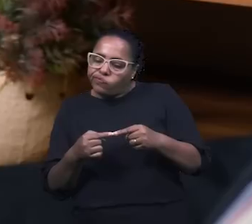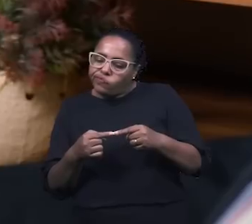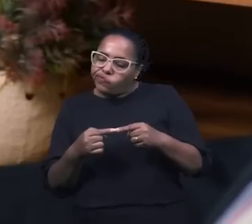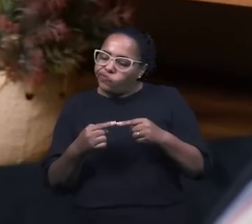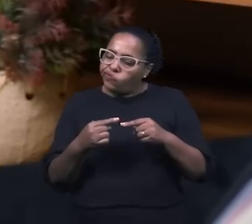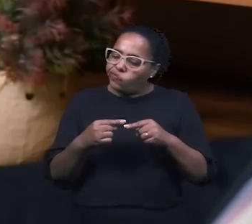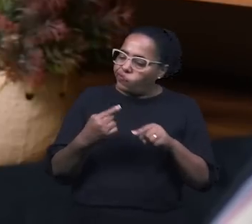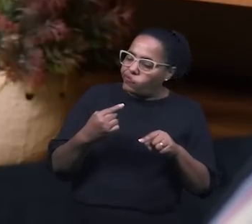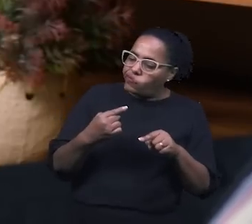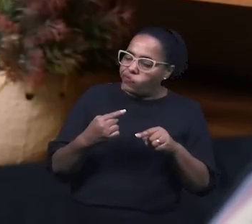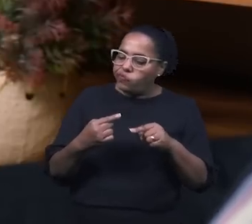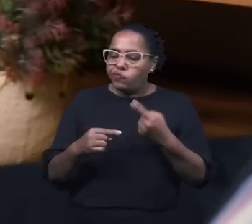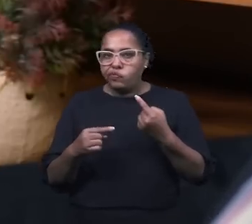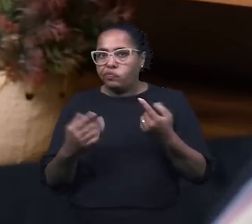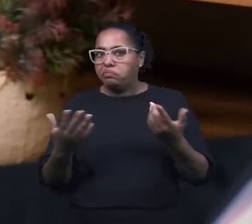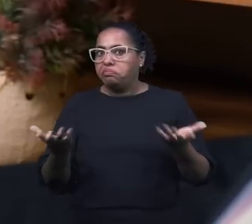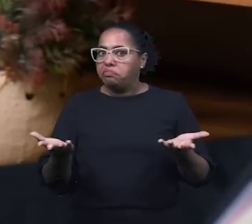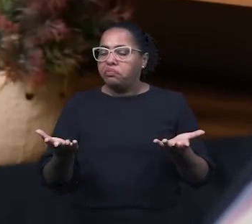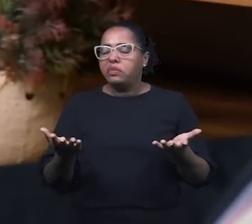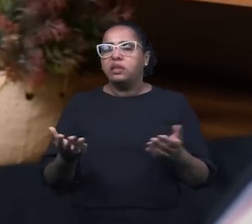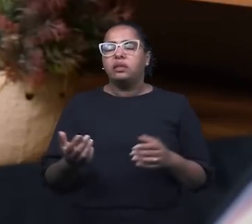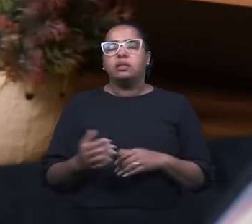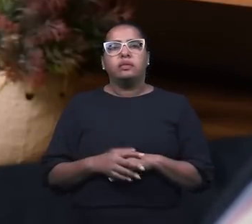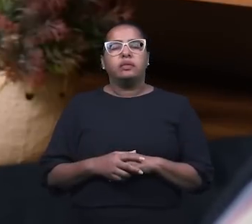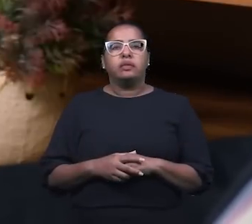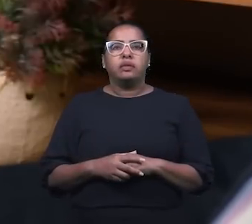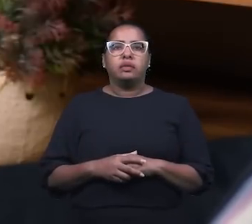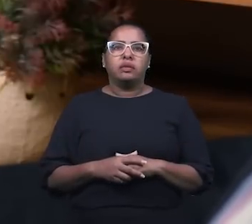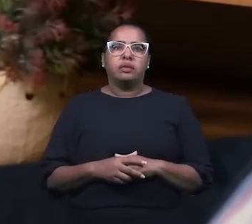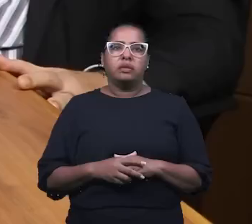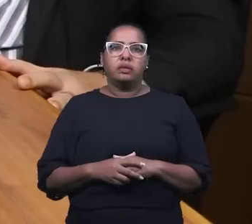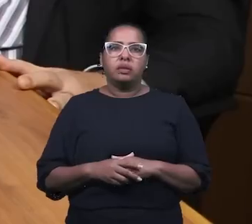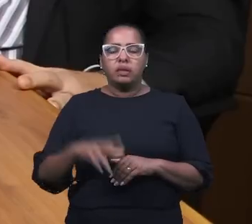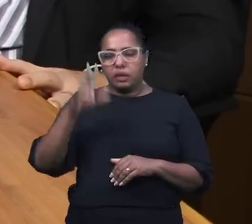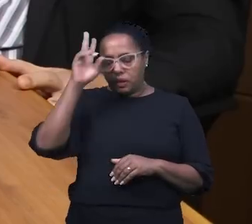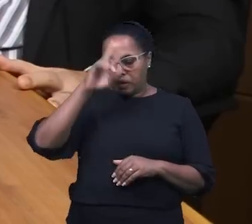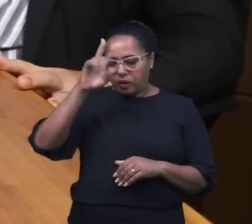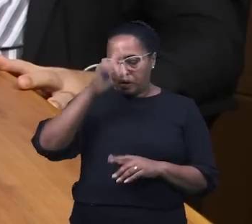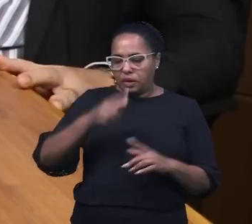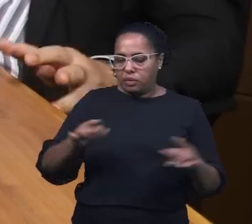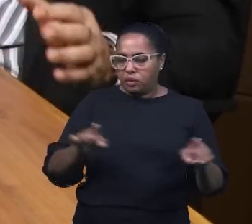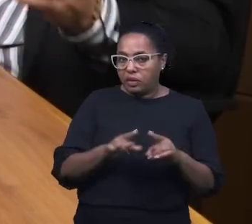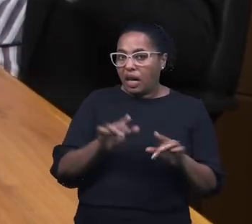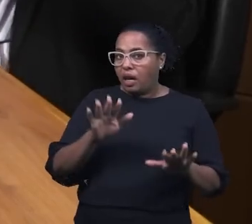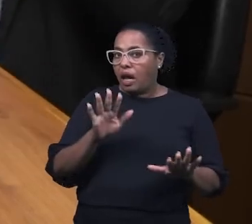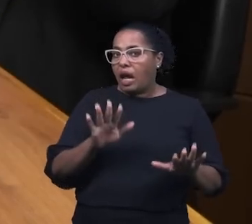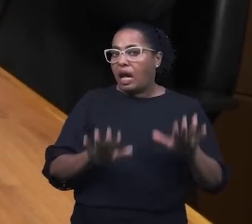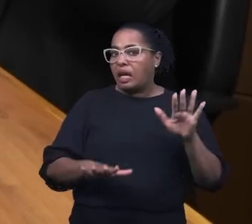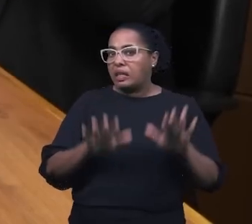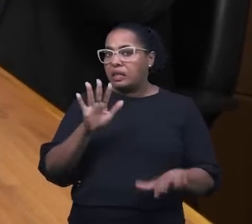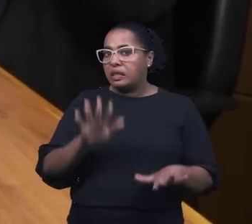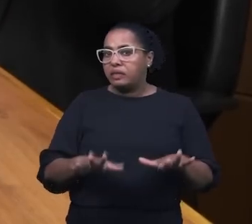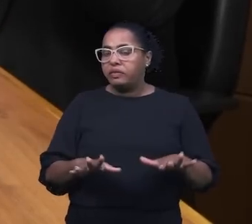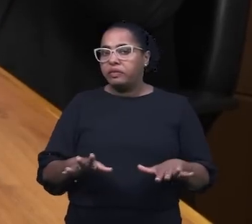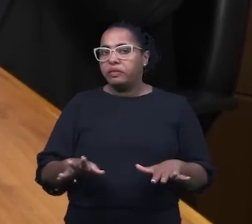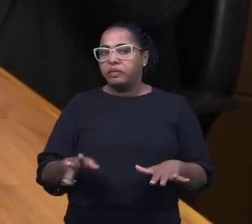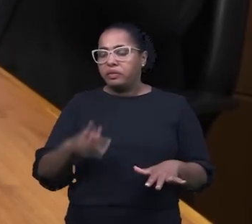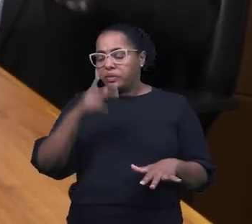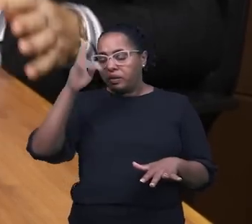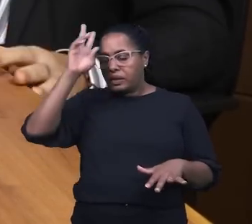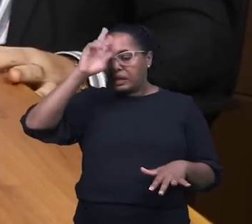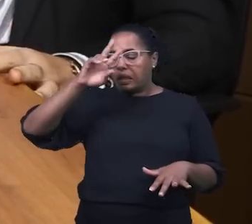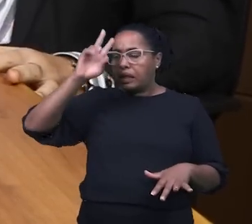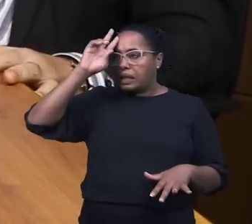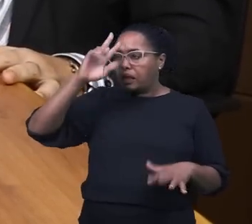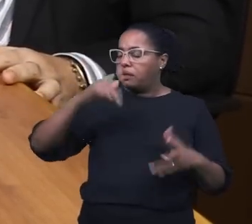não lembra nenhuma música, alguma coisa, né, que é natural, né, isso acontecer. Às vezes a pessoa lembra de